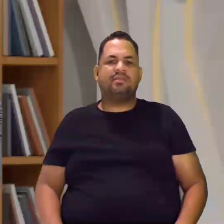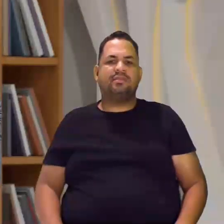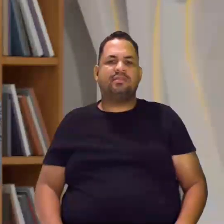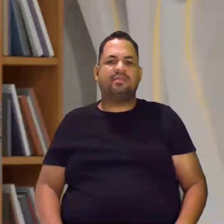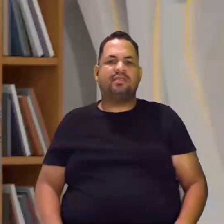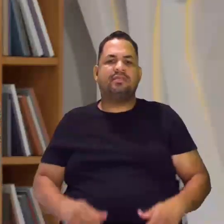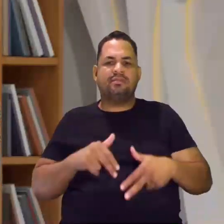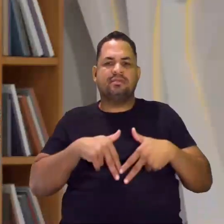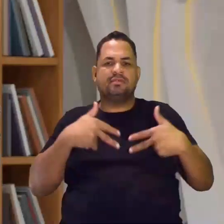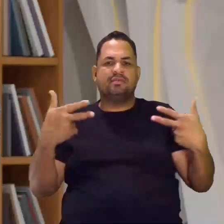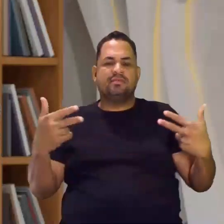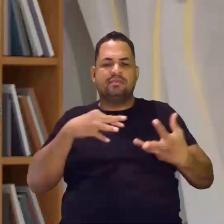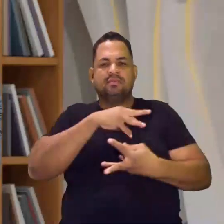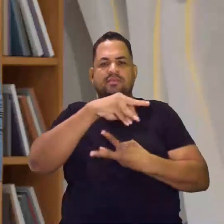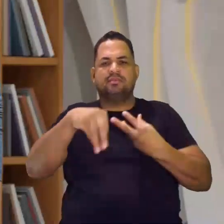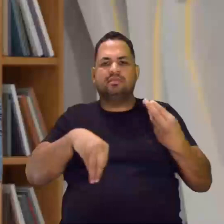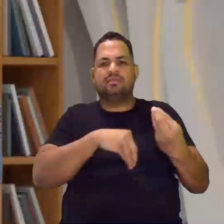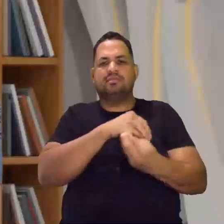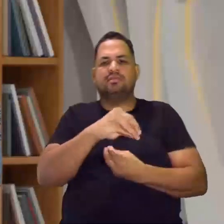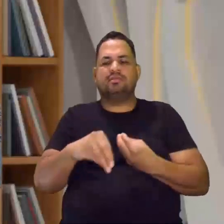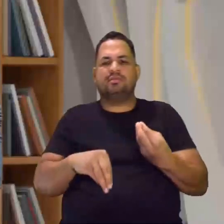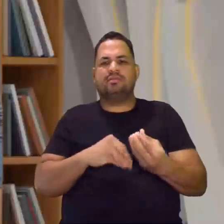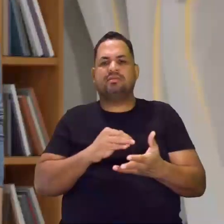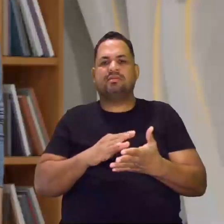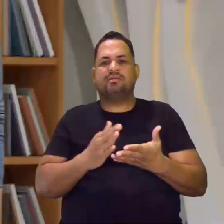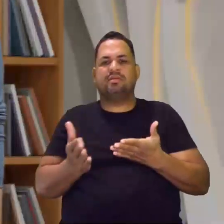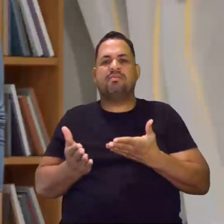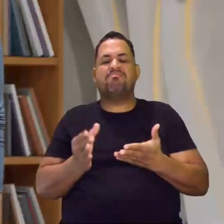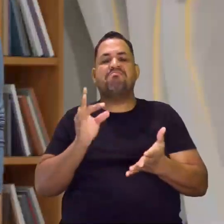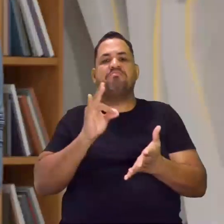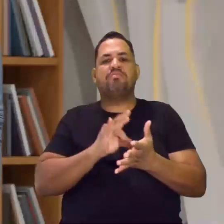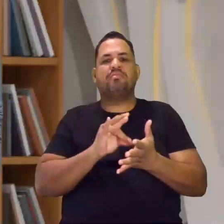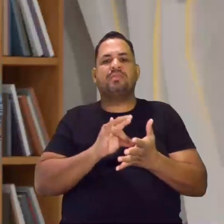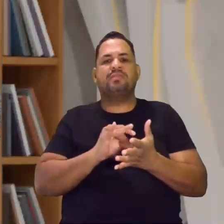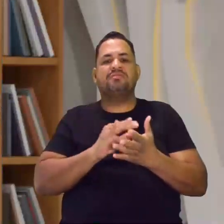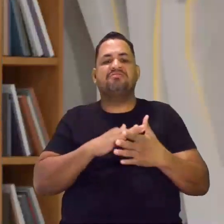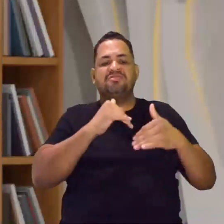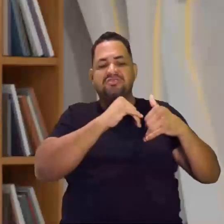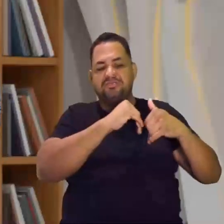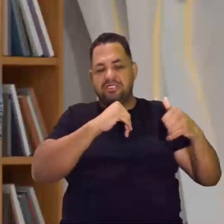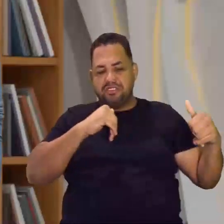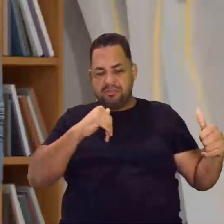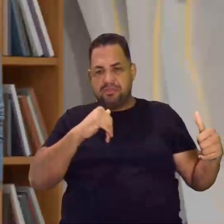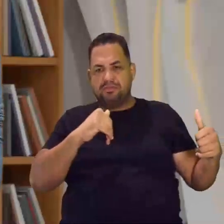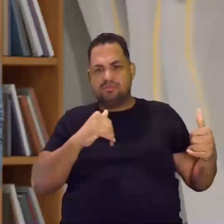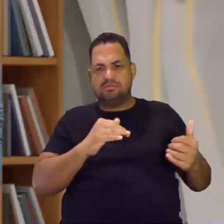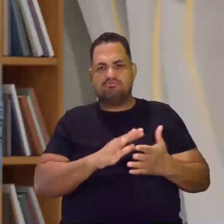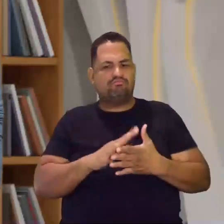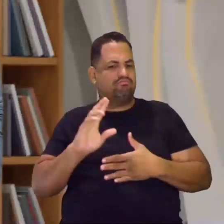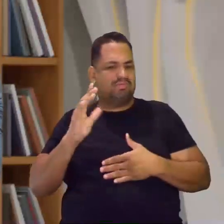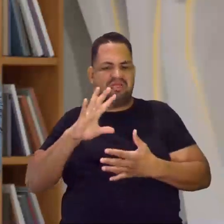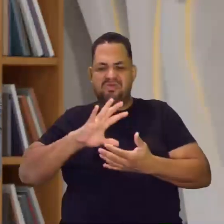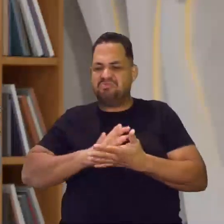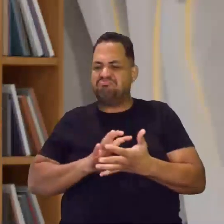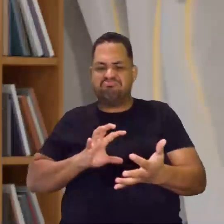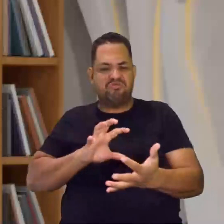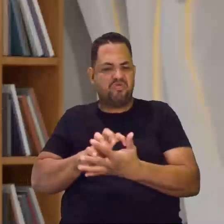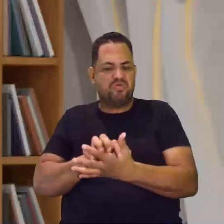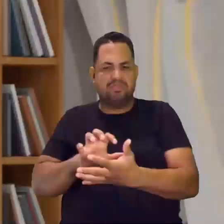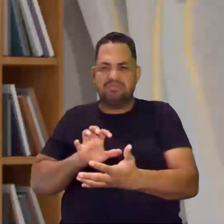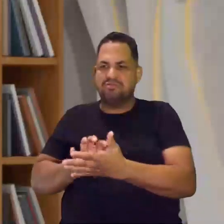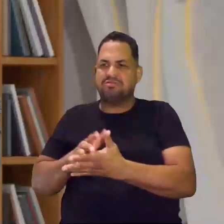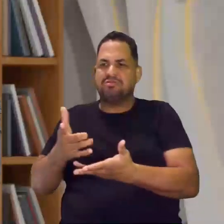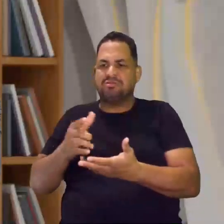as etnias miscigenadas, elas foram, na verdade, sendo marginalizadas. Elas não conquistaram o mesmo patamar